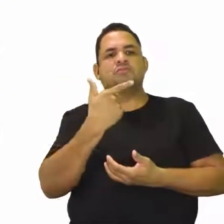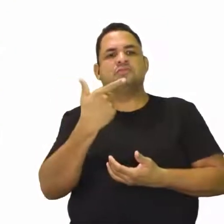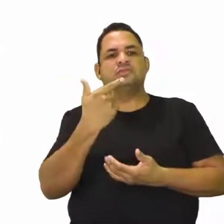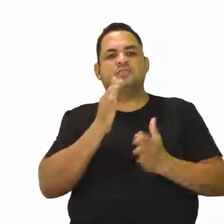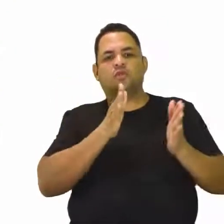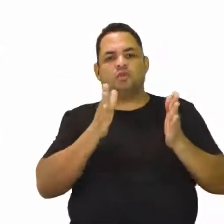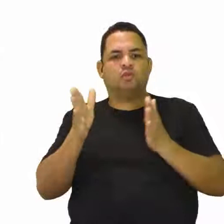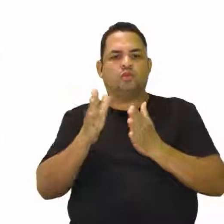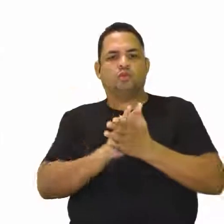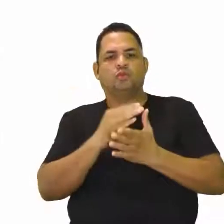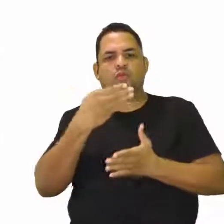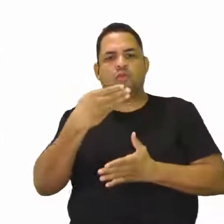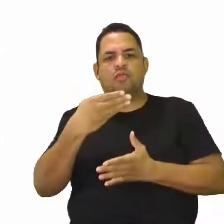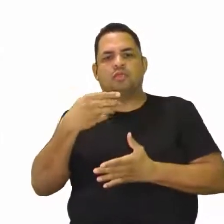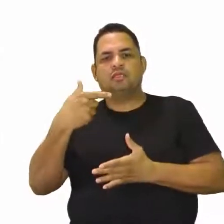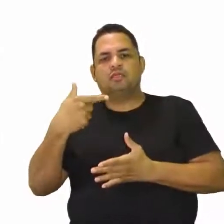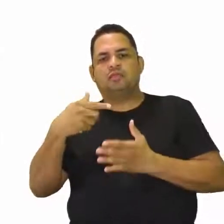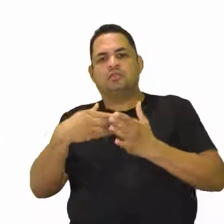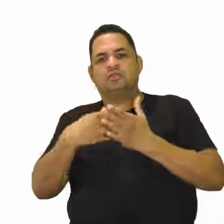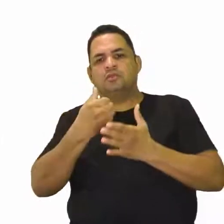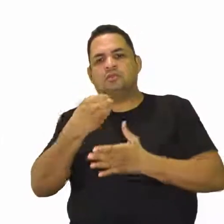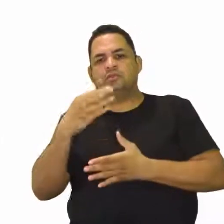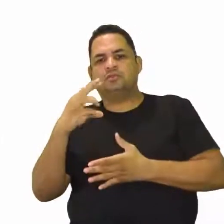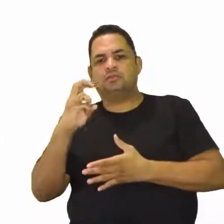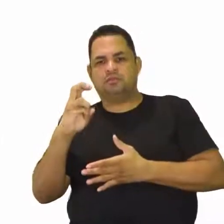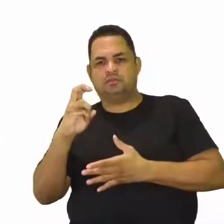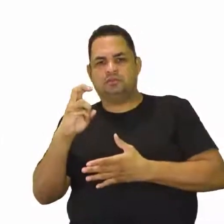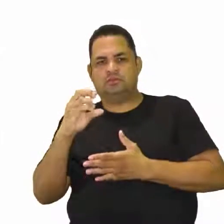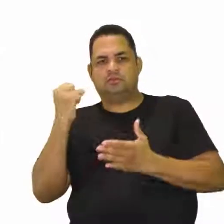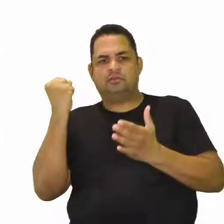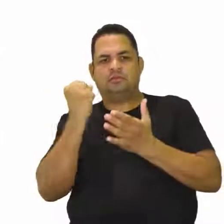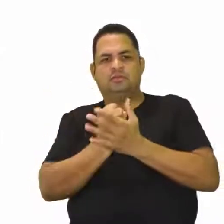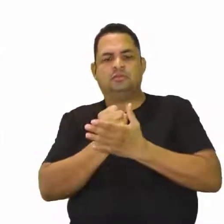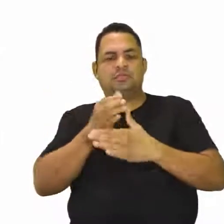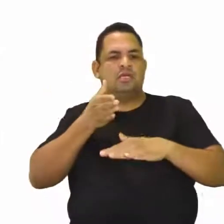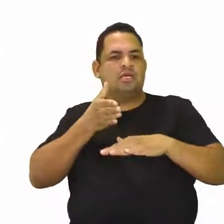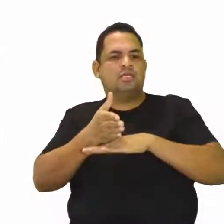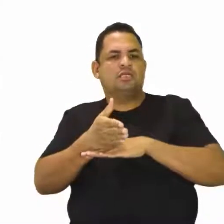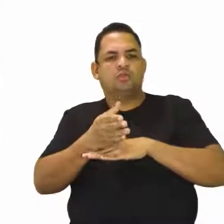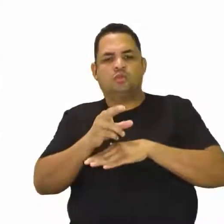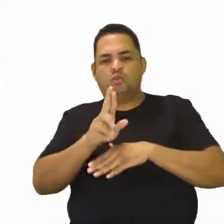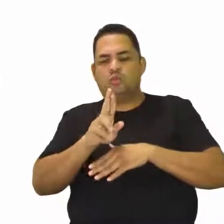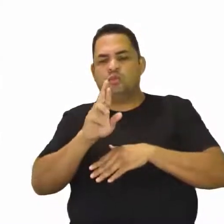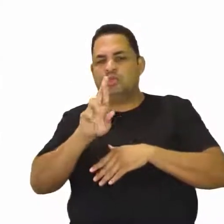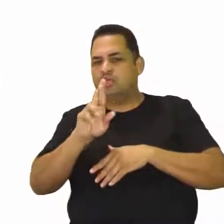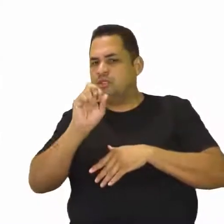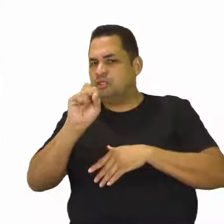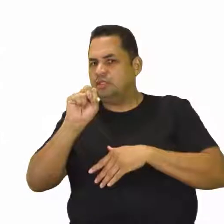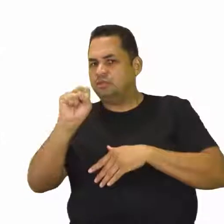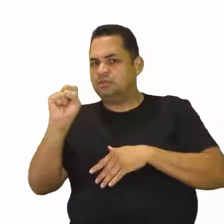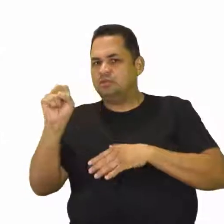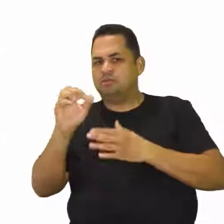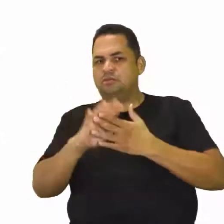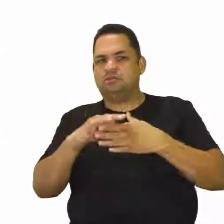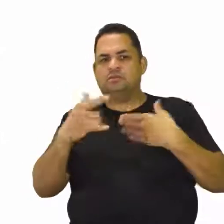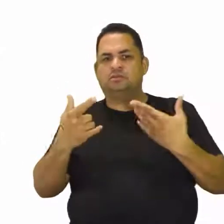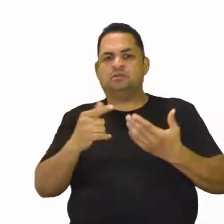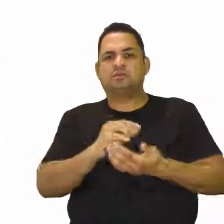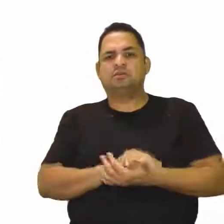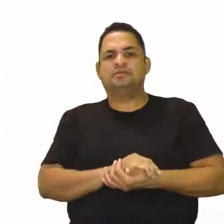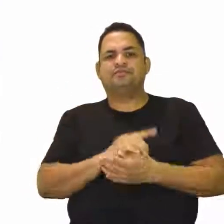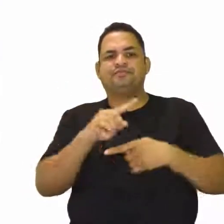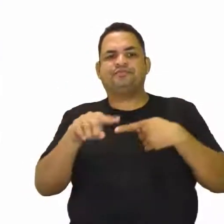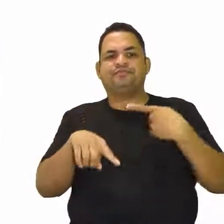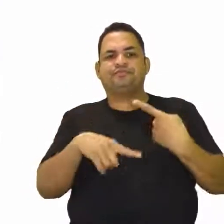fase é de 42 a 45, que vai ser marcada pela entrada da União Soviética no conflito